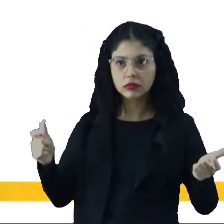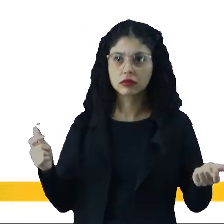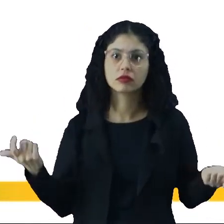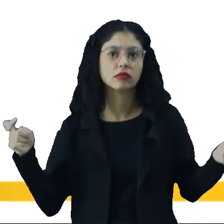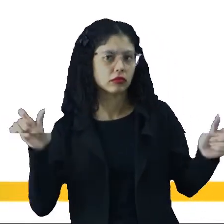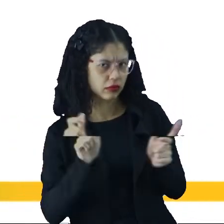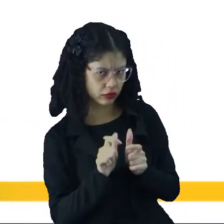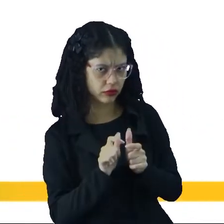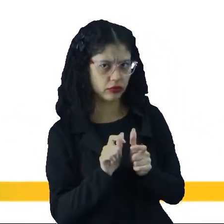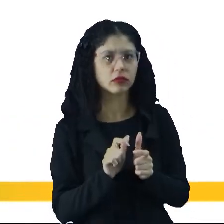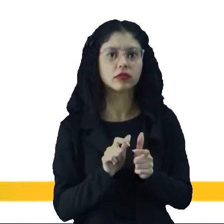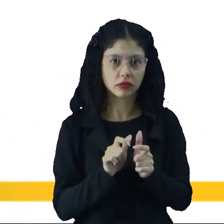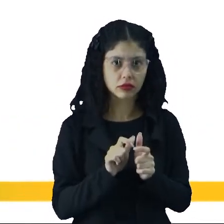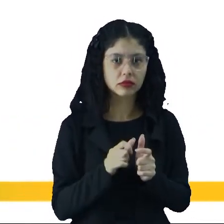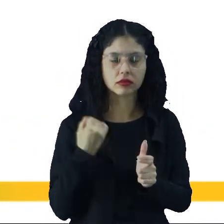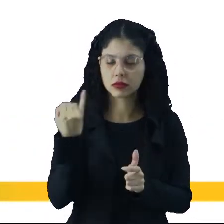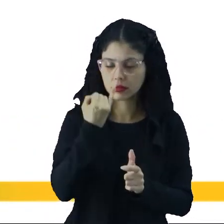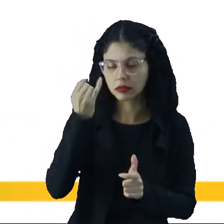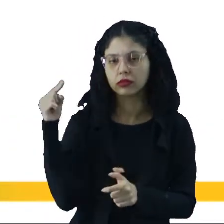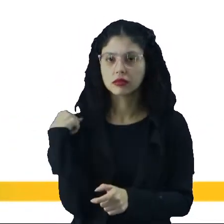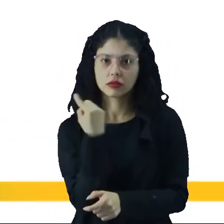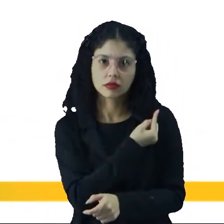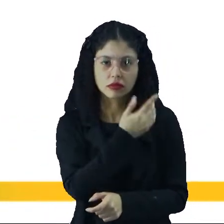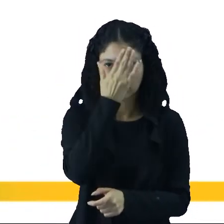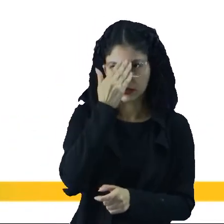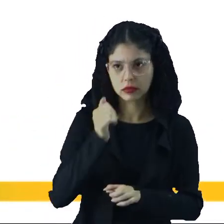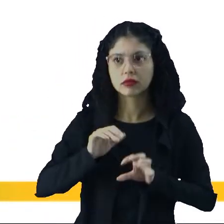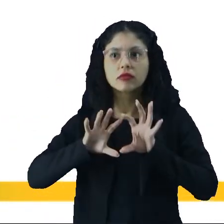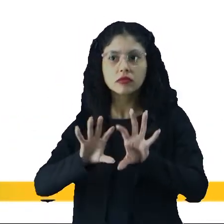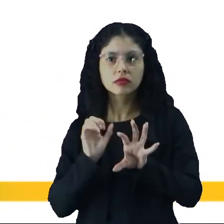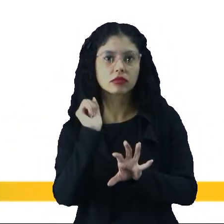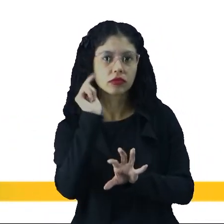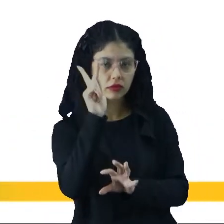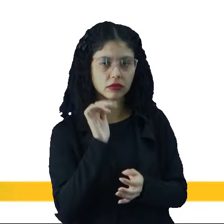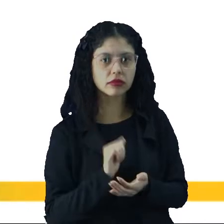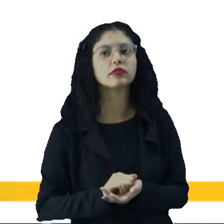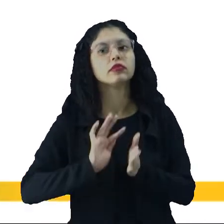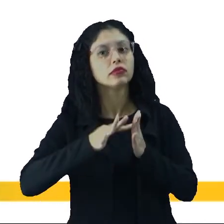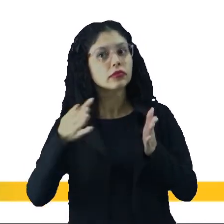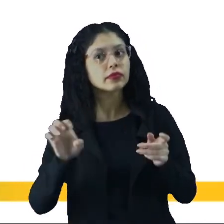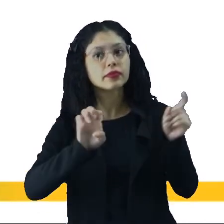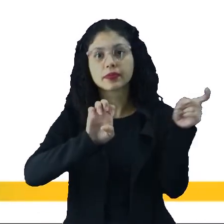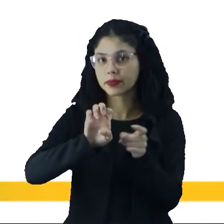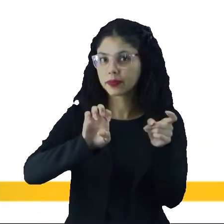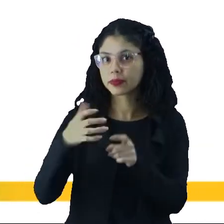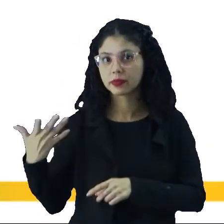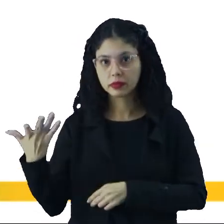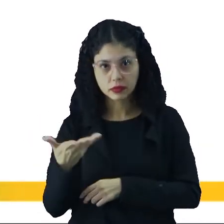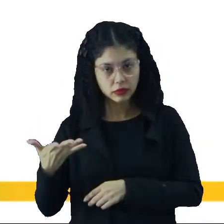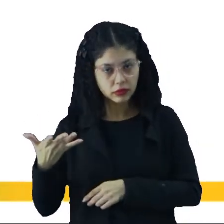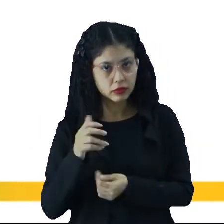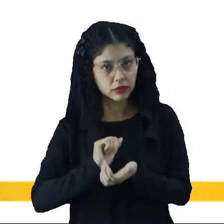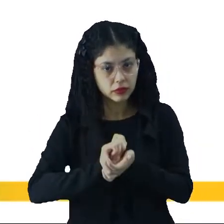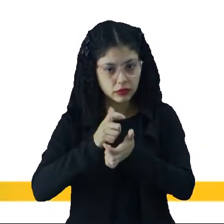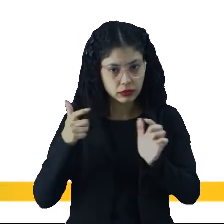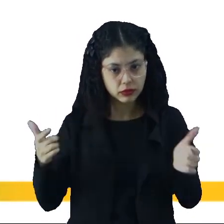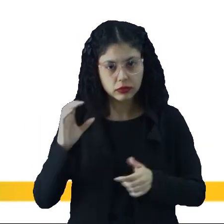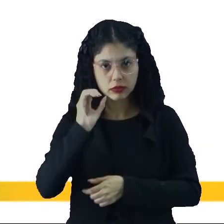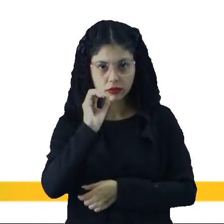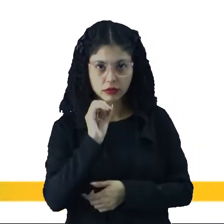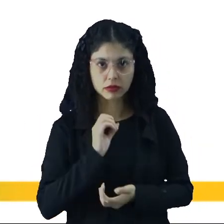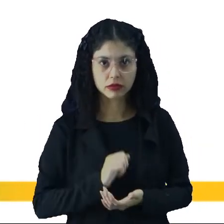ou decrescente, tá? Que é importante que a gente domine isso, certo? Na função exponencial, a base é sempre maior que